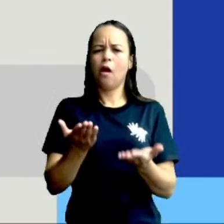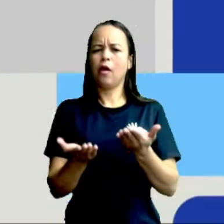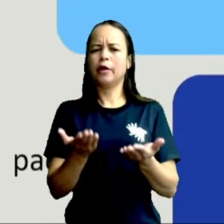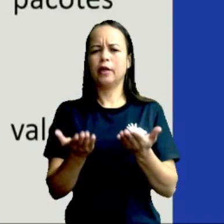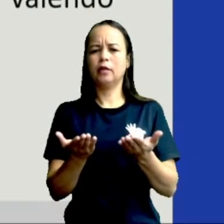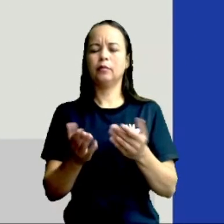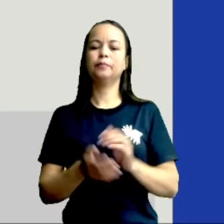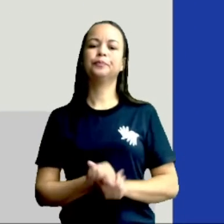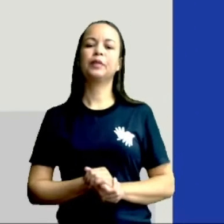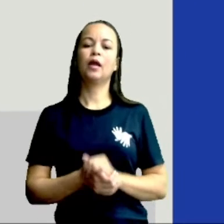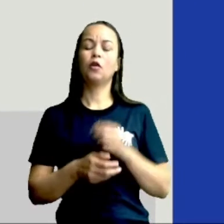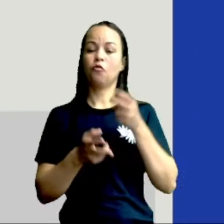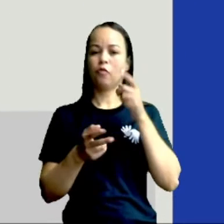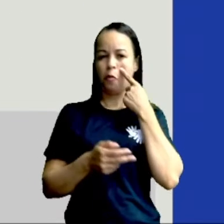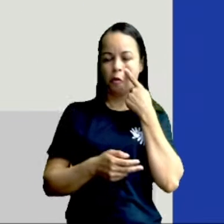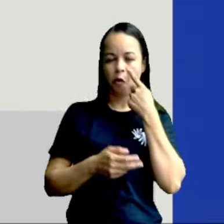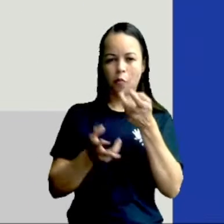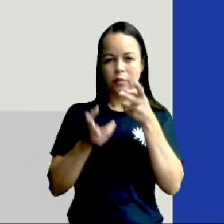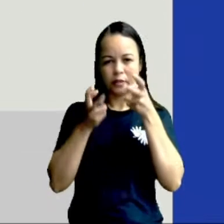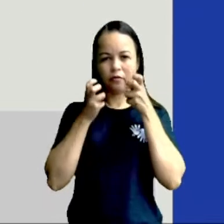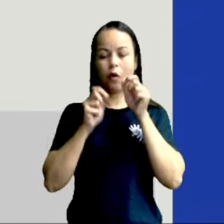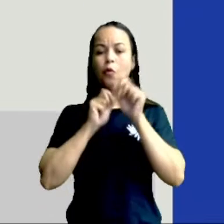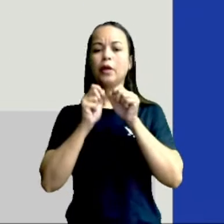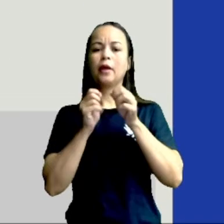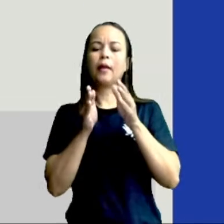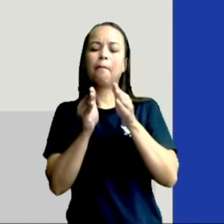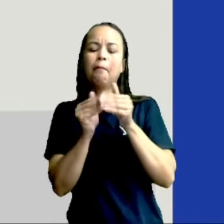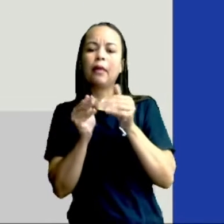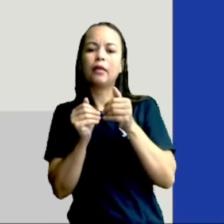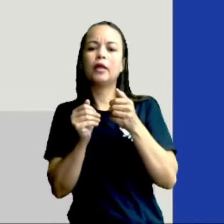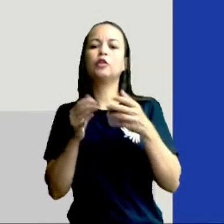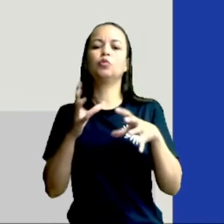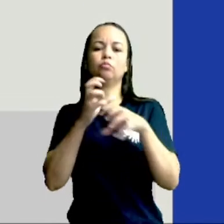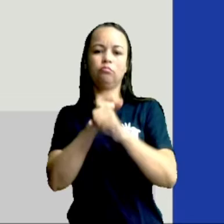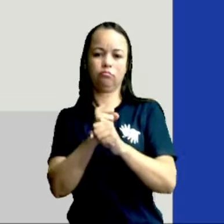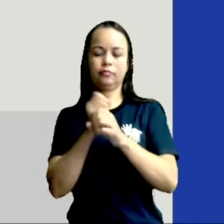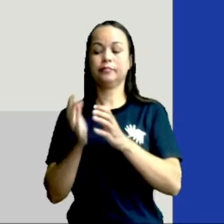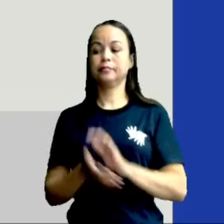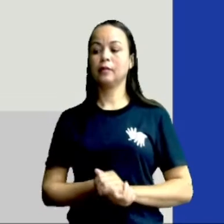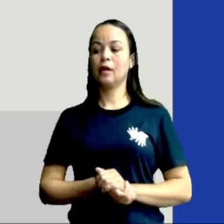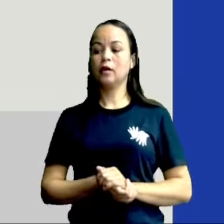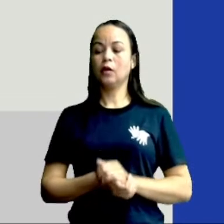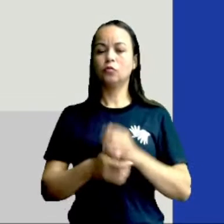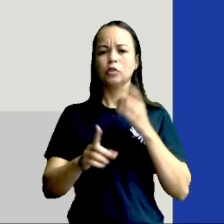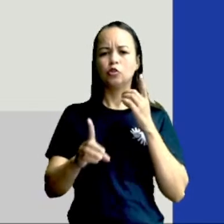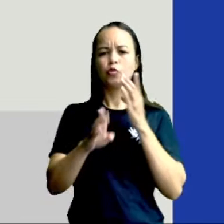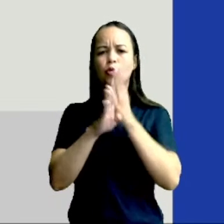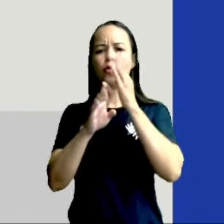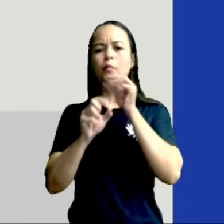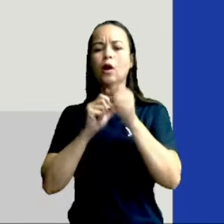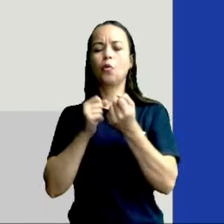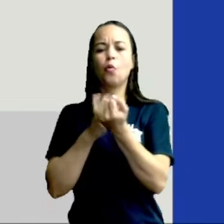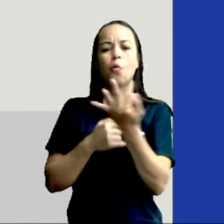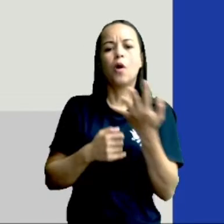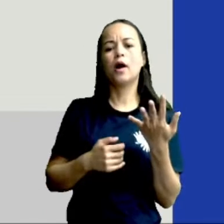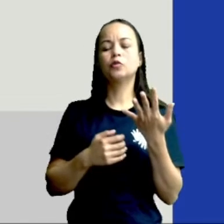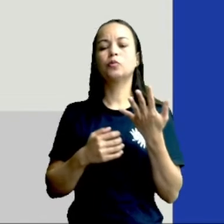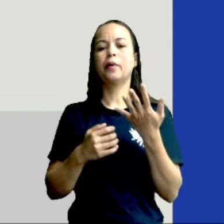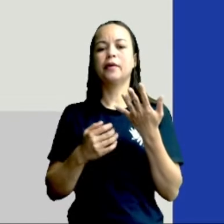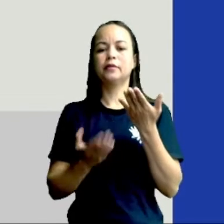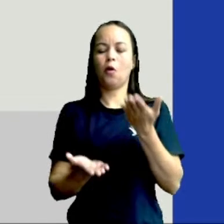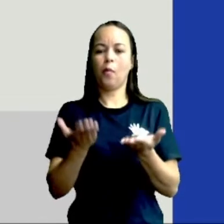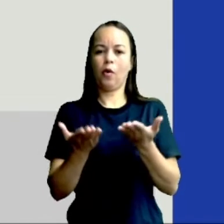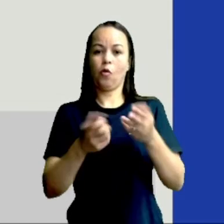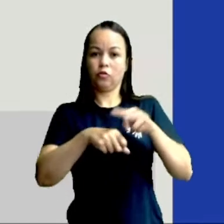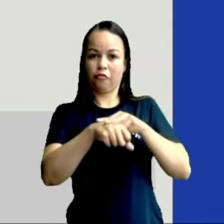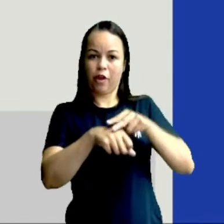vamos ver o que ele pede na situação. Então descubra quanto pesa o pacote verde. Considere